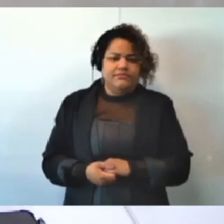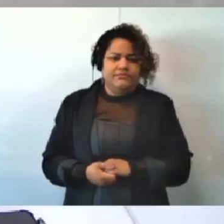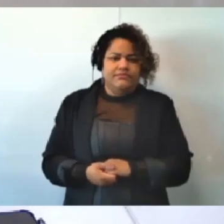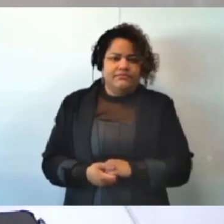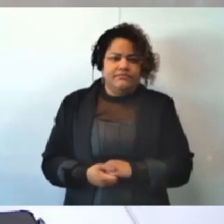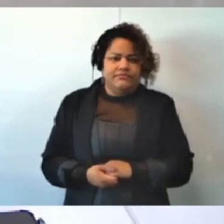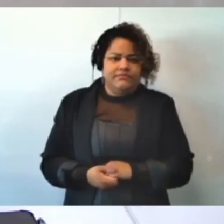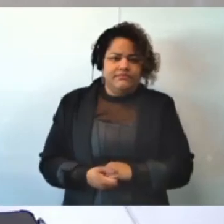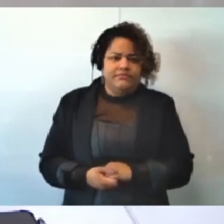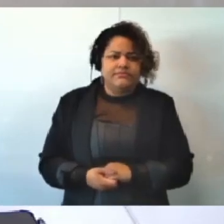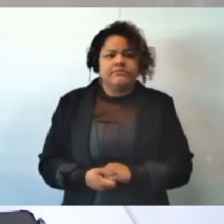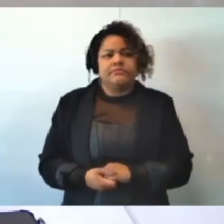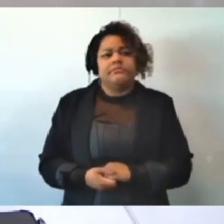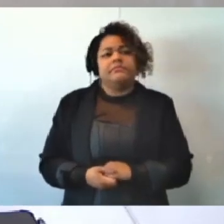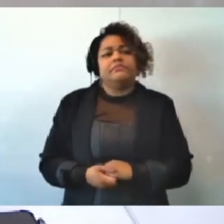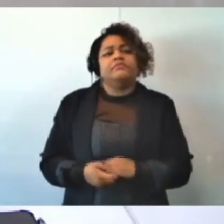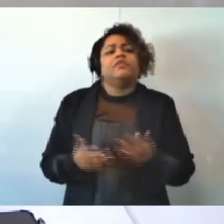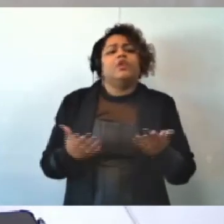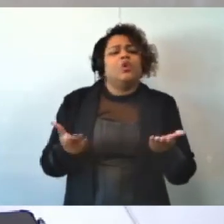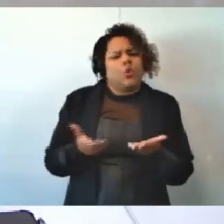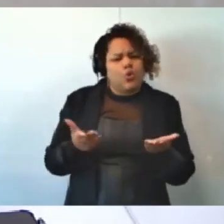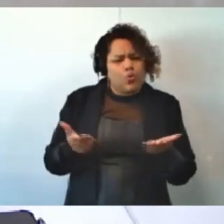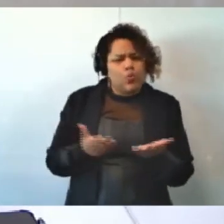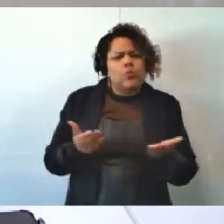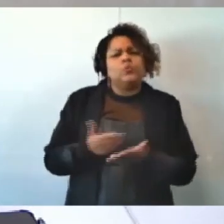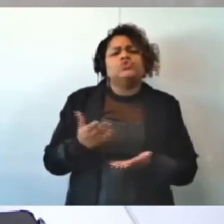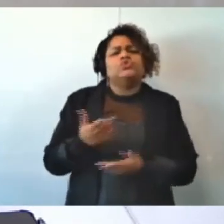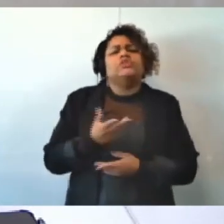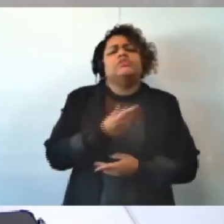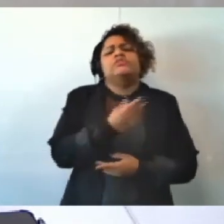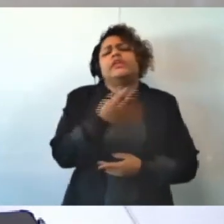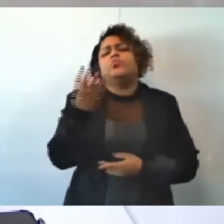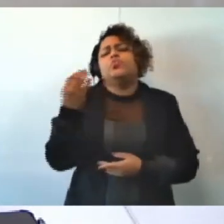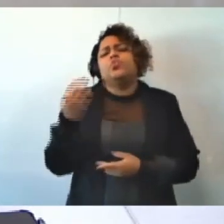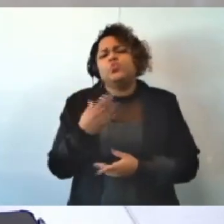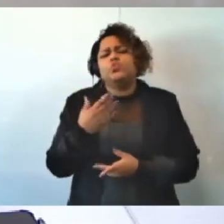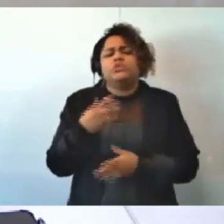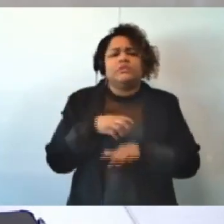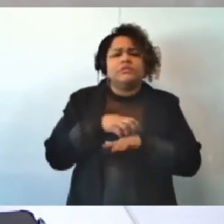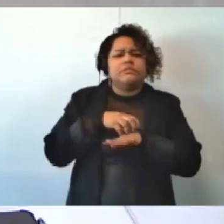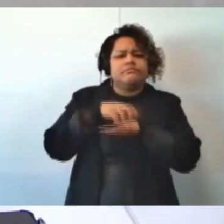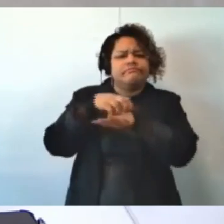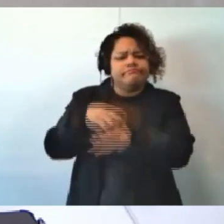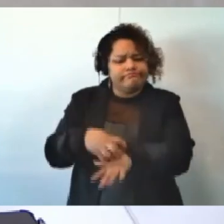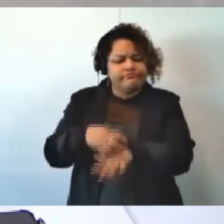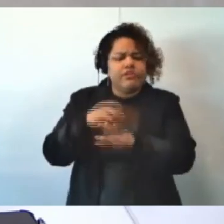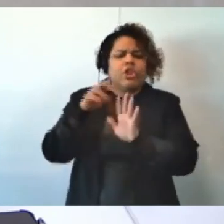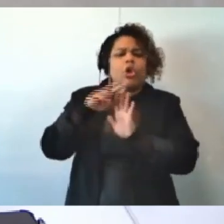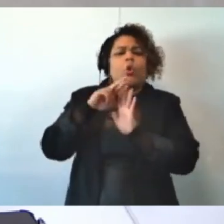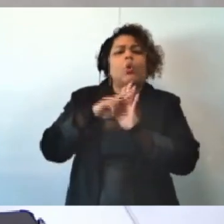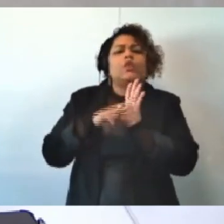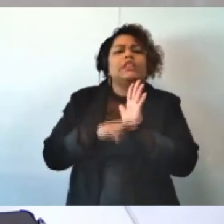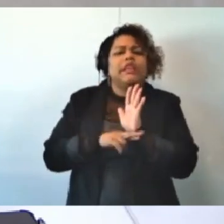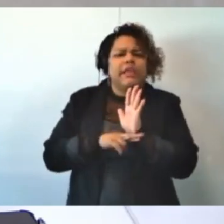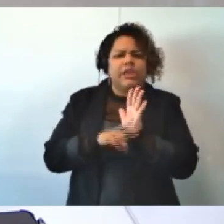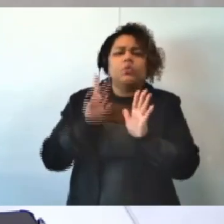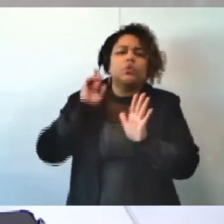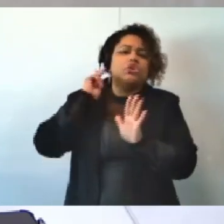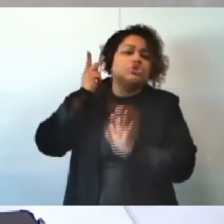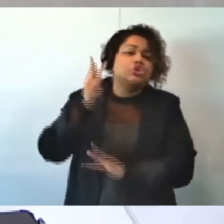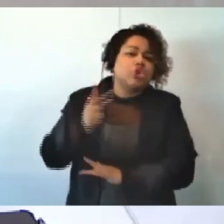excursões e roteiros históricos. O bairro ele tem muita história que está sendo apagada e deveria estar